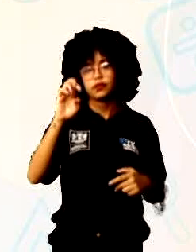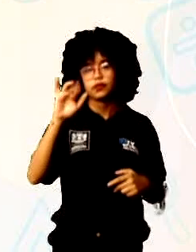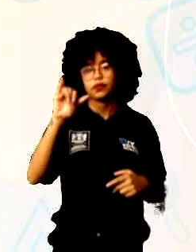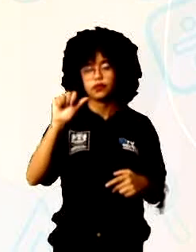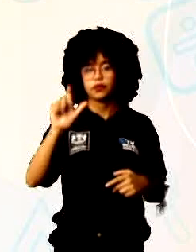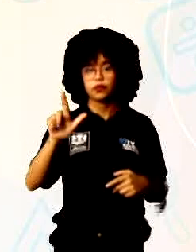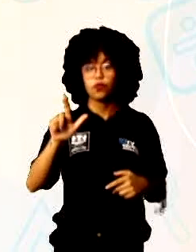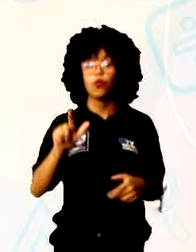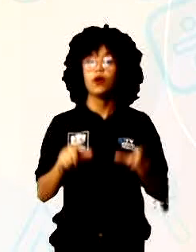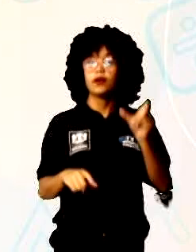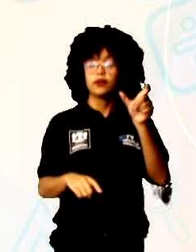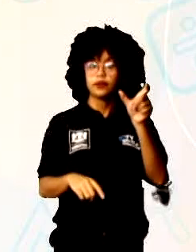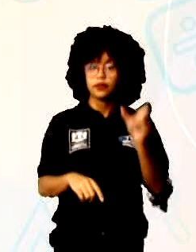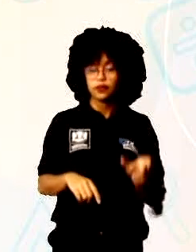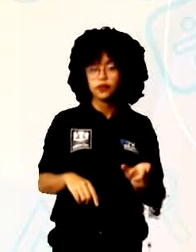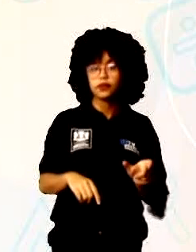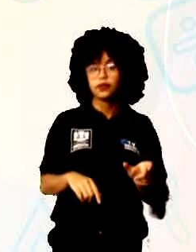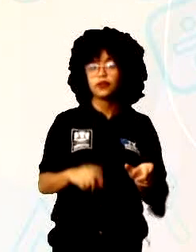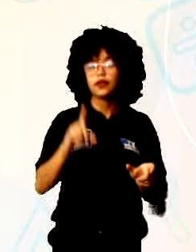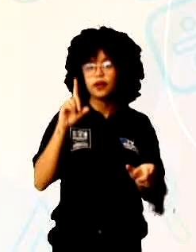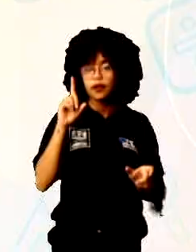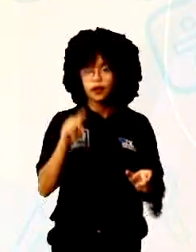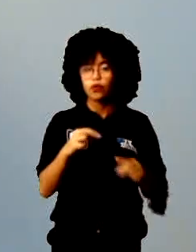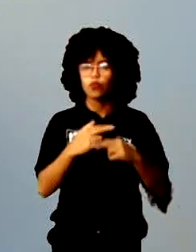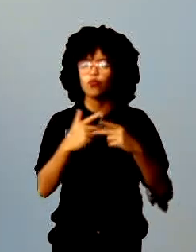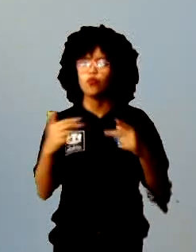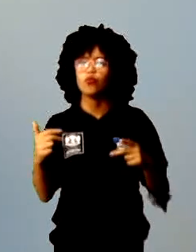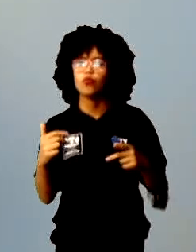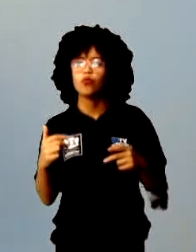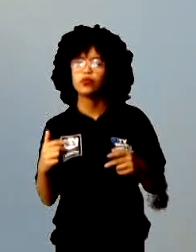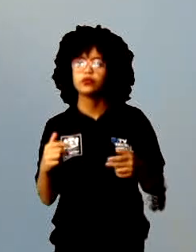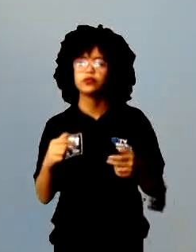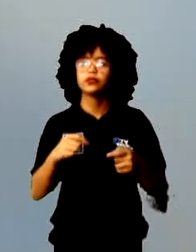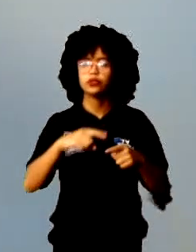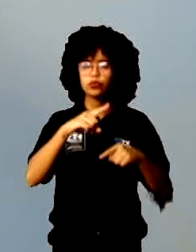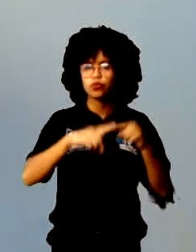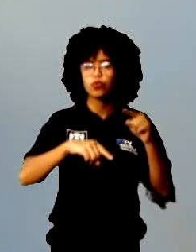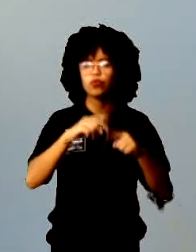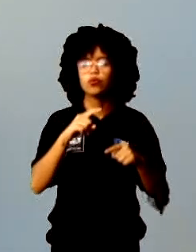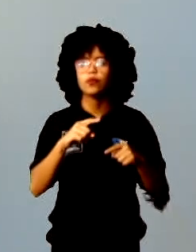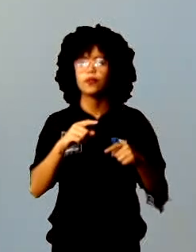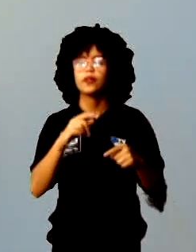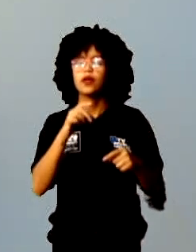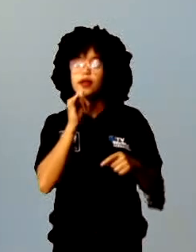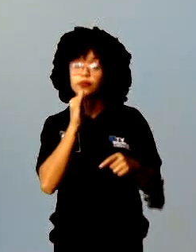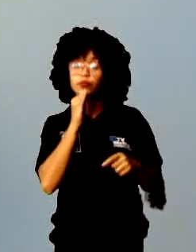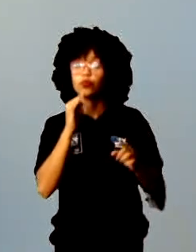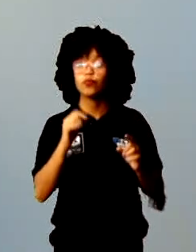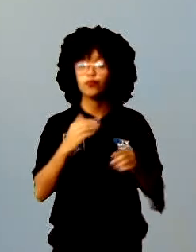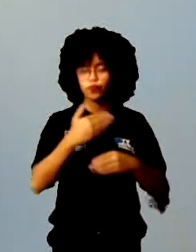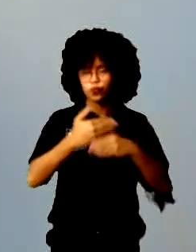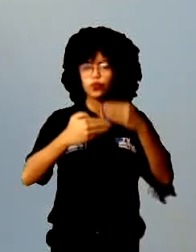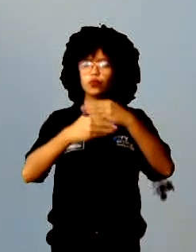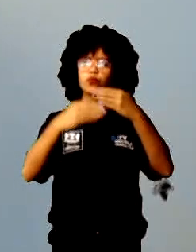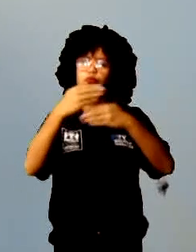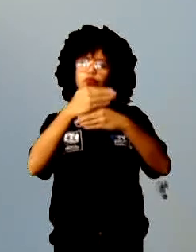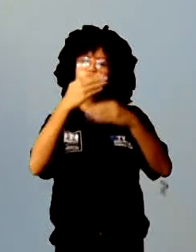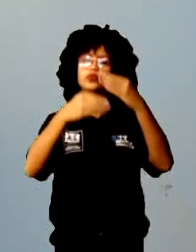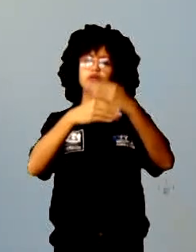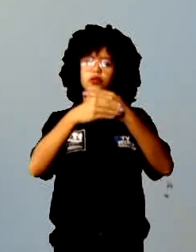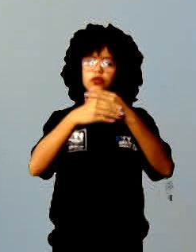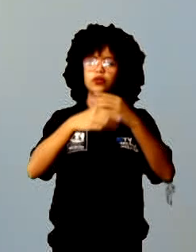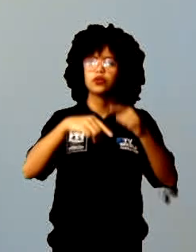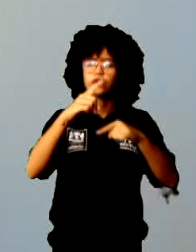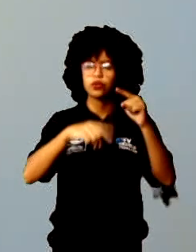patrimônio material são elementos concretos tá como construções e objetos artísticos